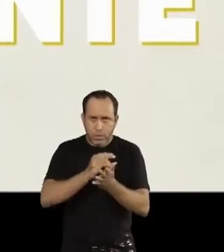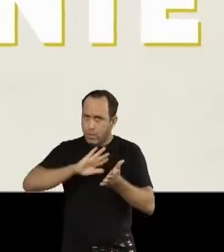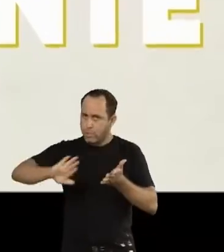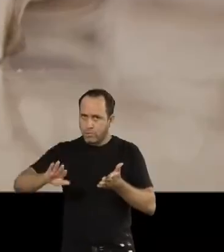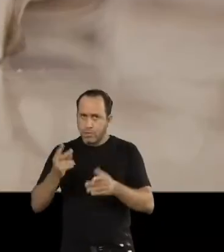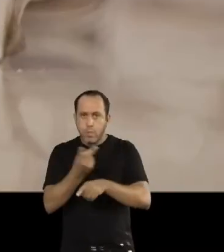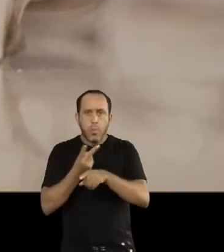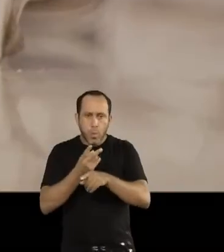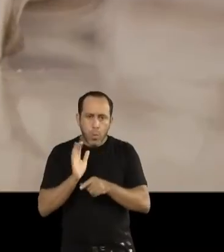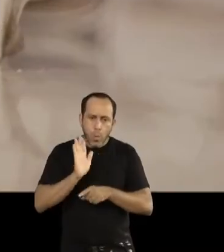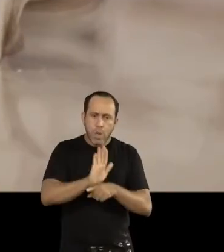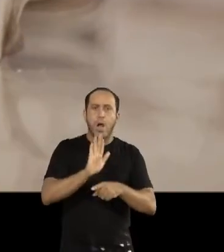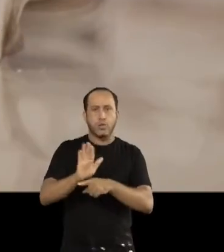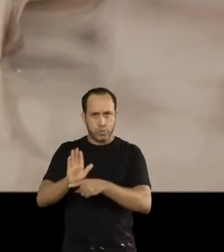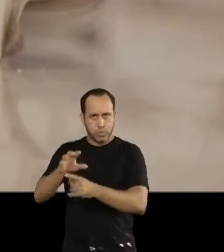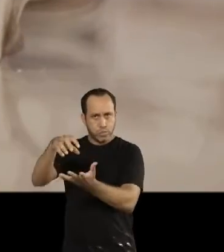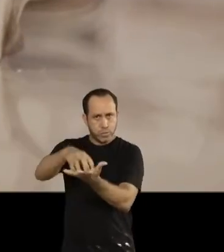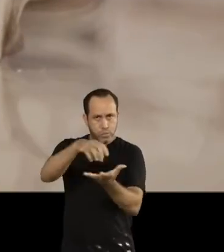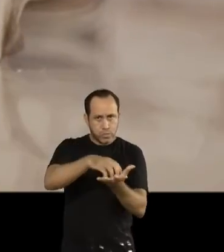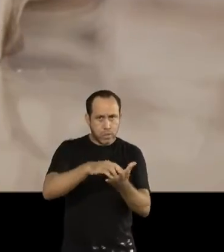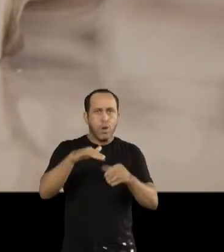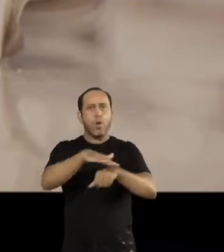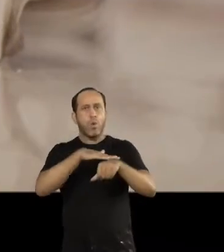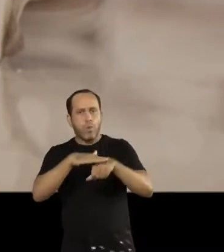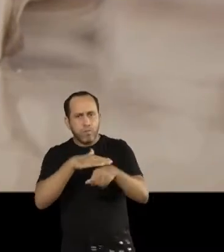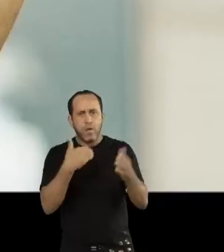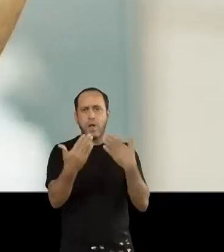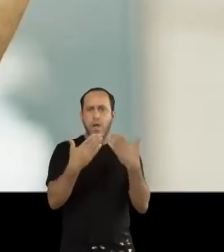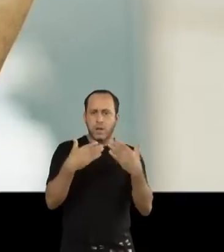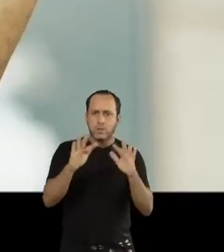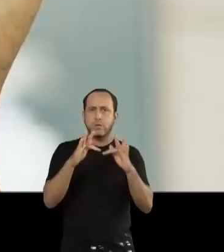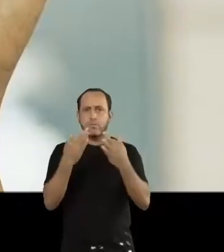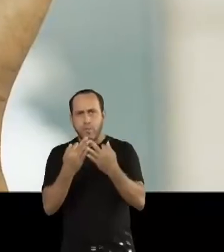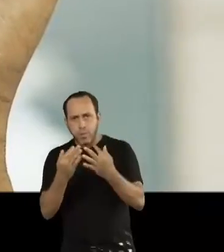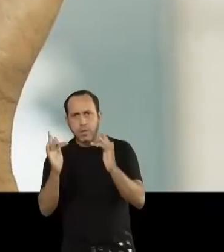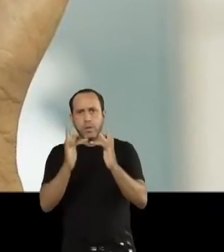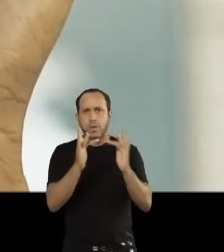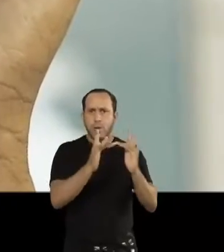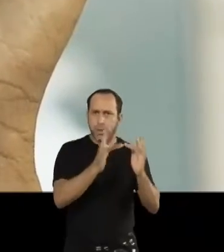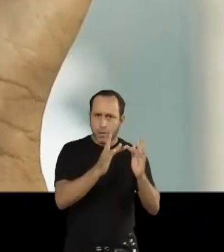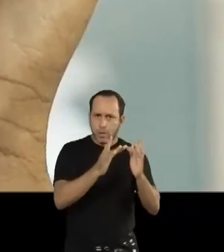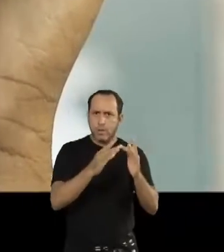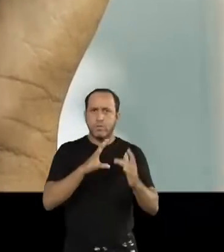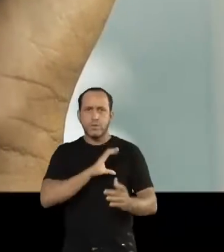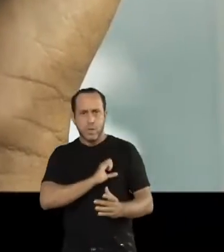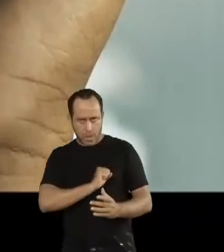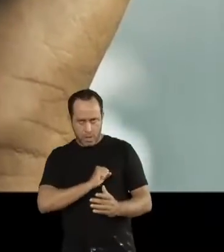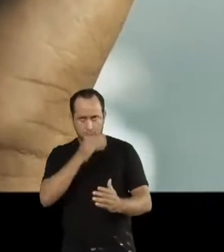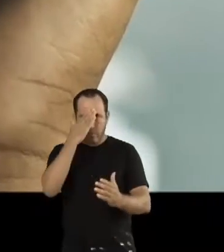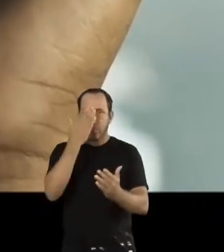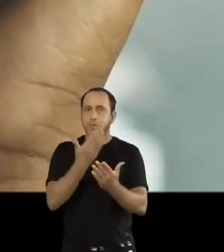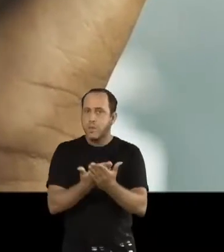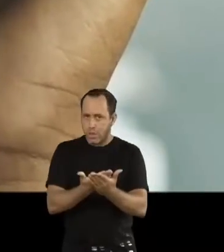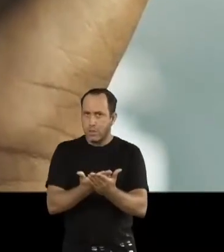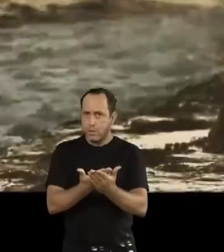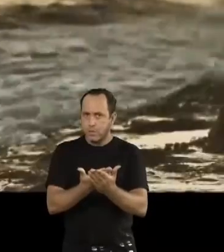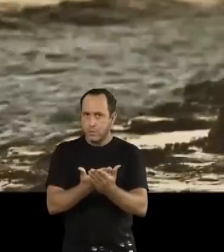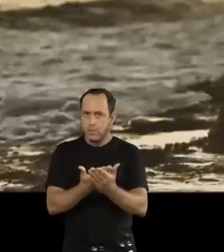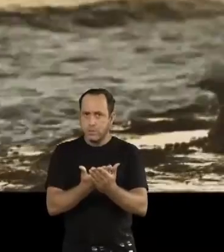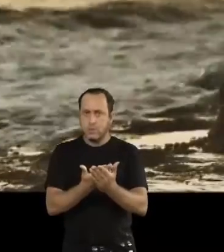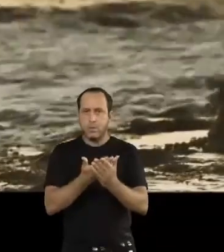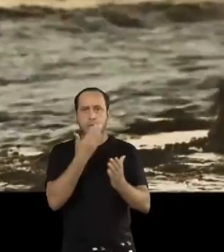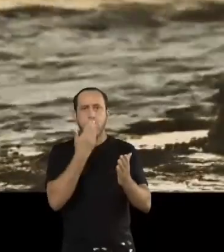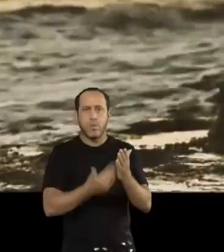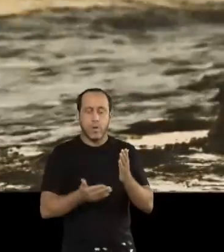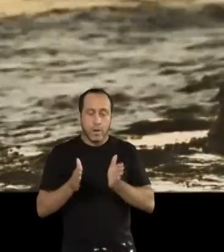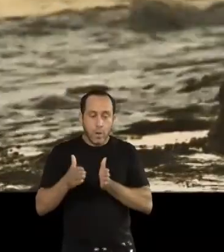se isole. Procure ajuda. Converse. Conte, acima de tudo, com quem você ama e confia. Não